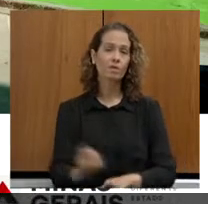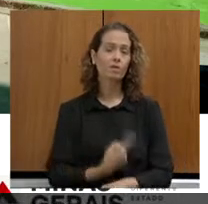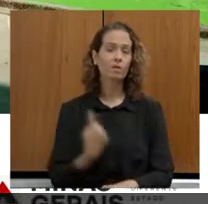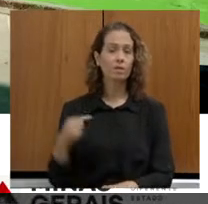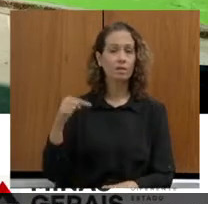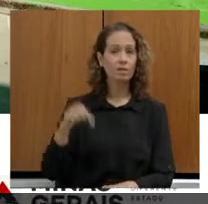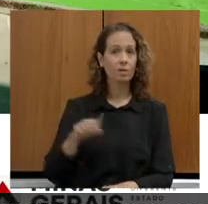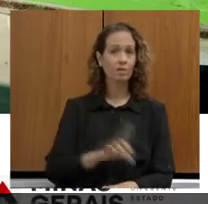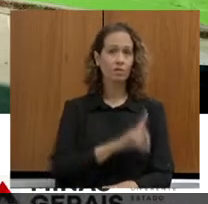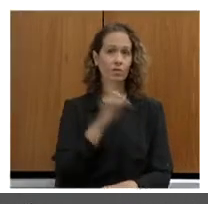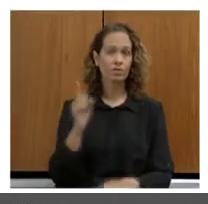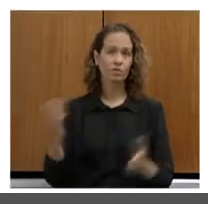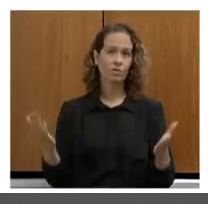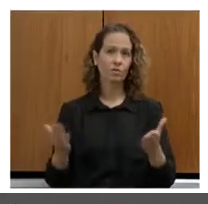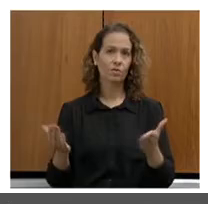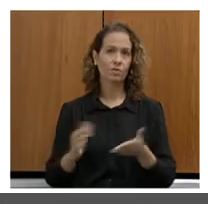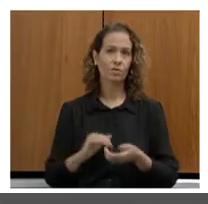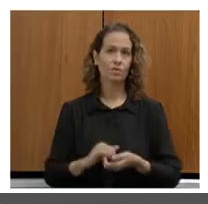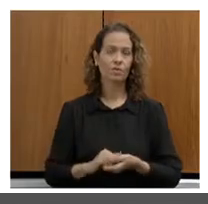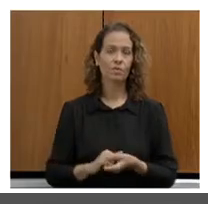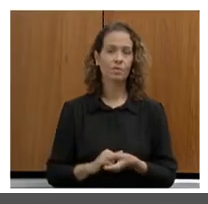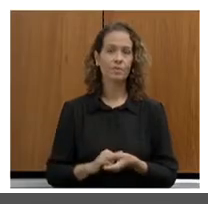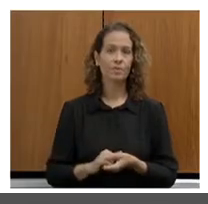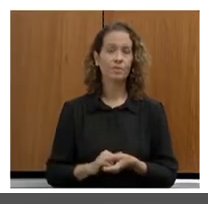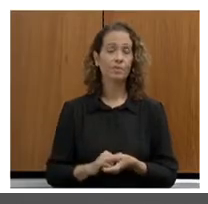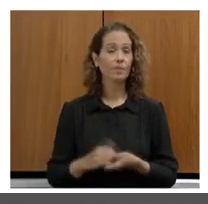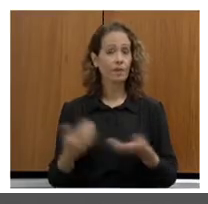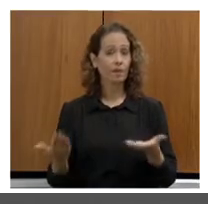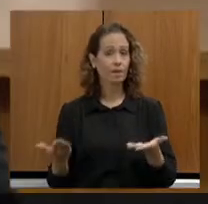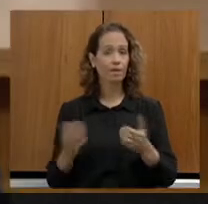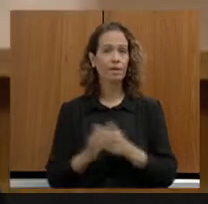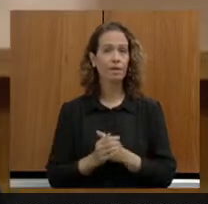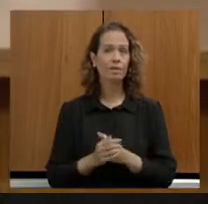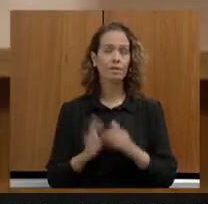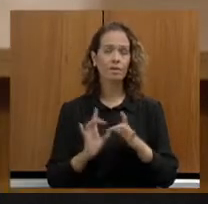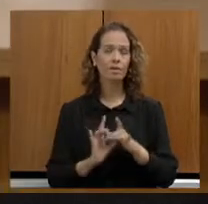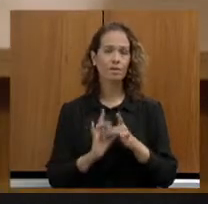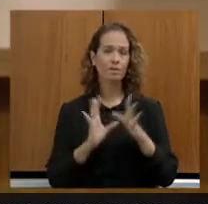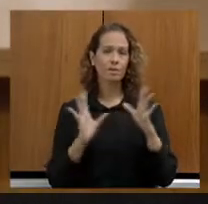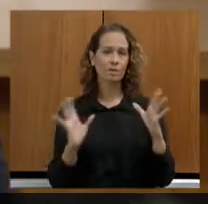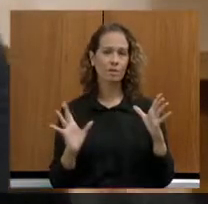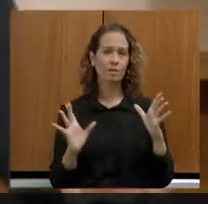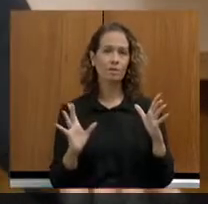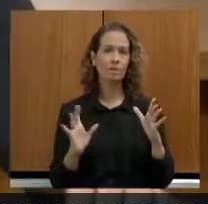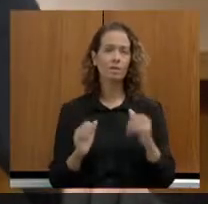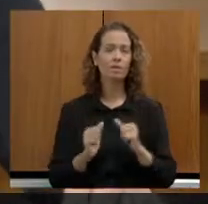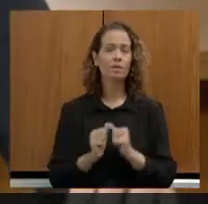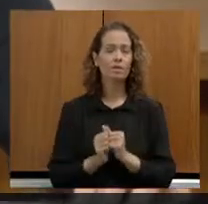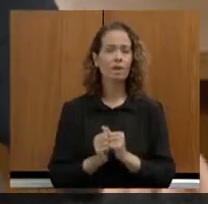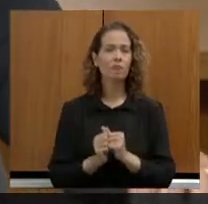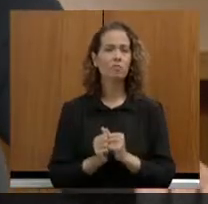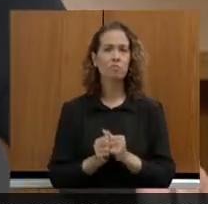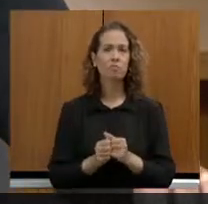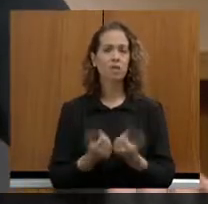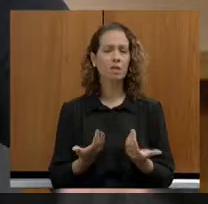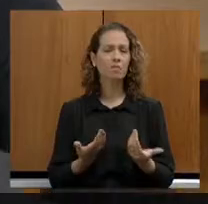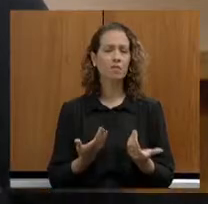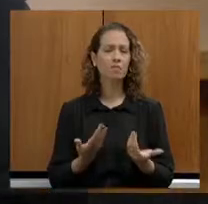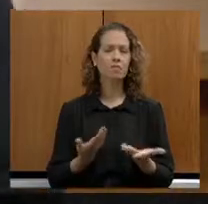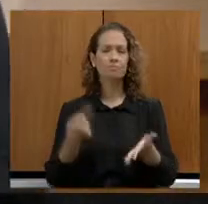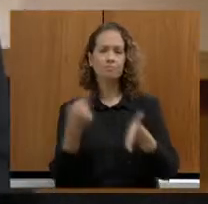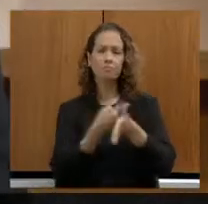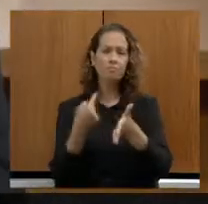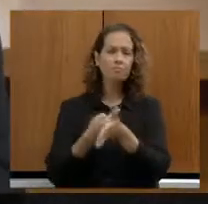aqui no dia de hoje por favor e é isso é tô disposição para para as consultas é